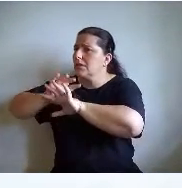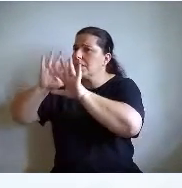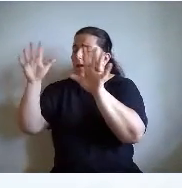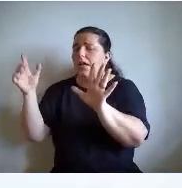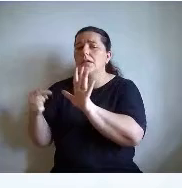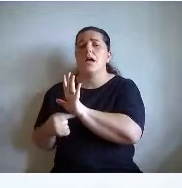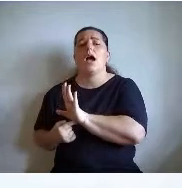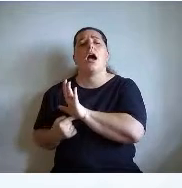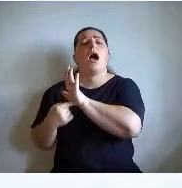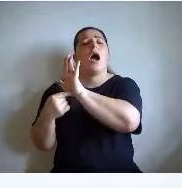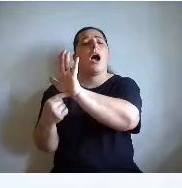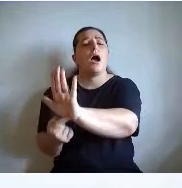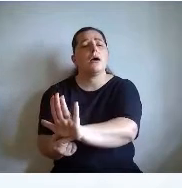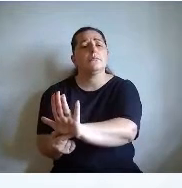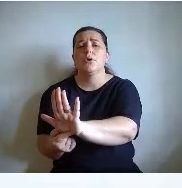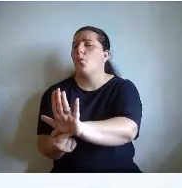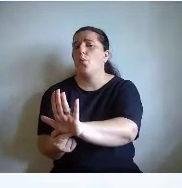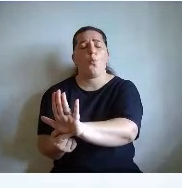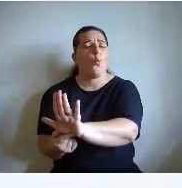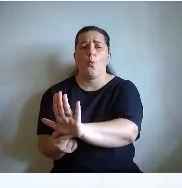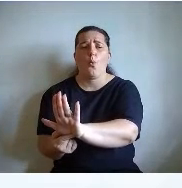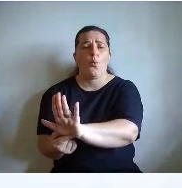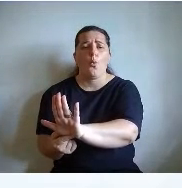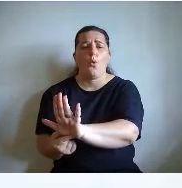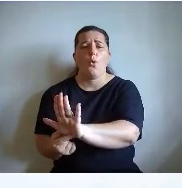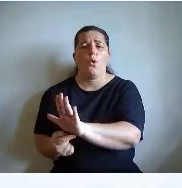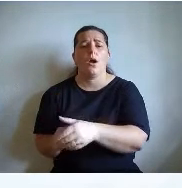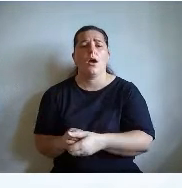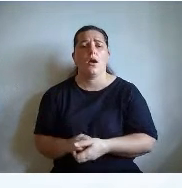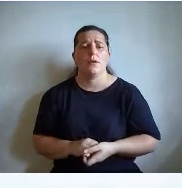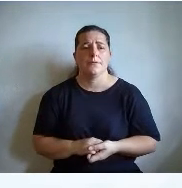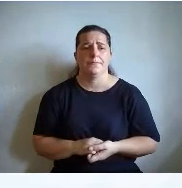apresenta, né? Quando ele faz